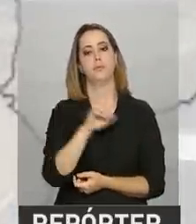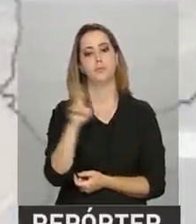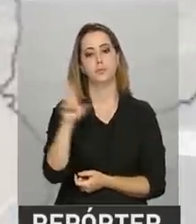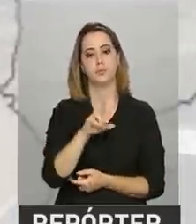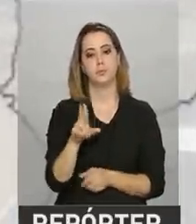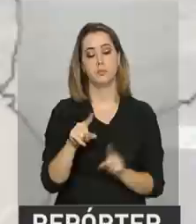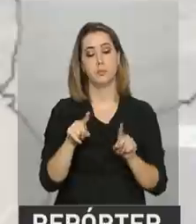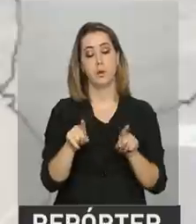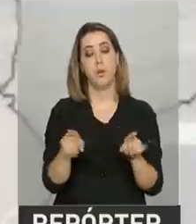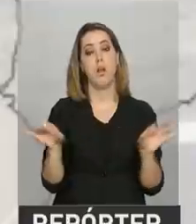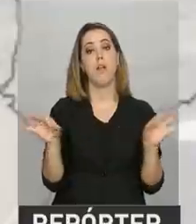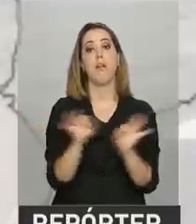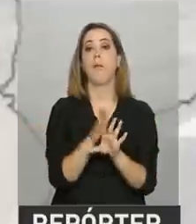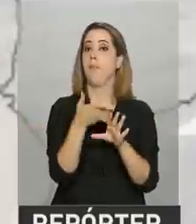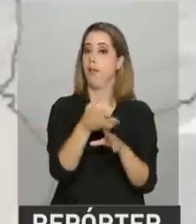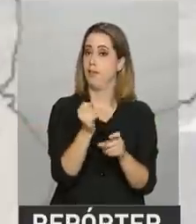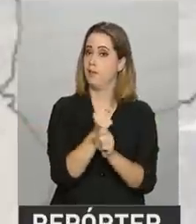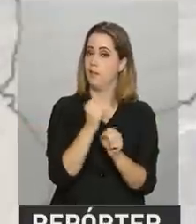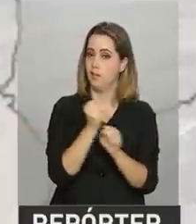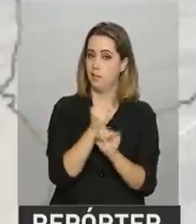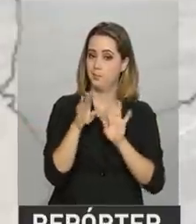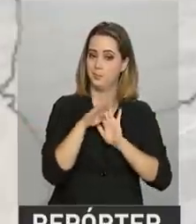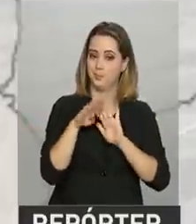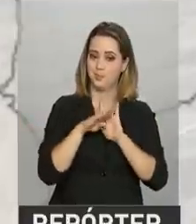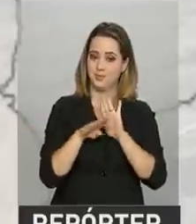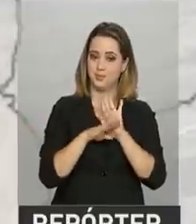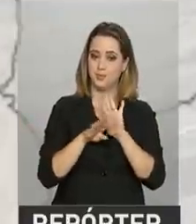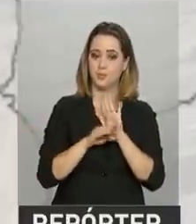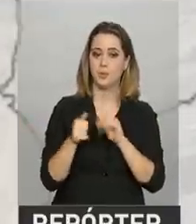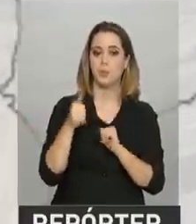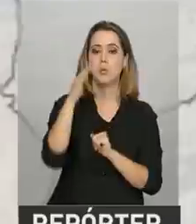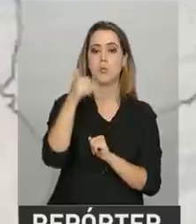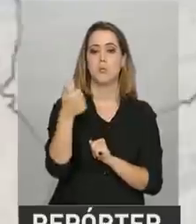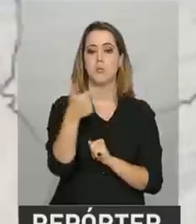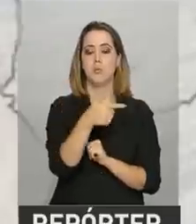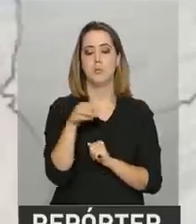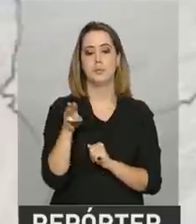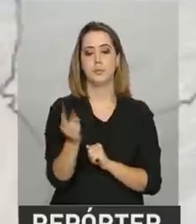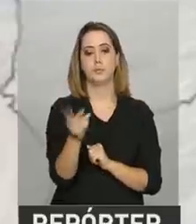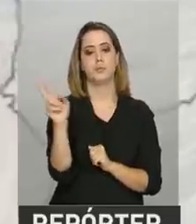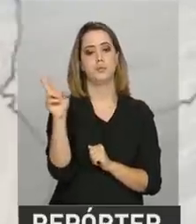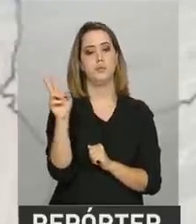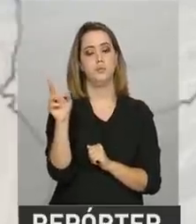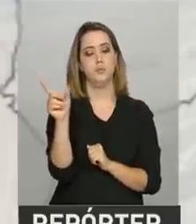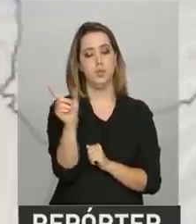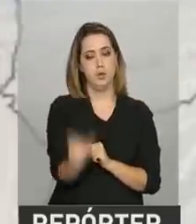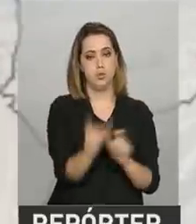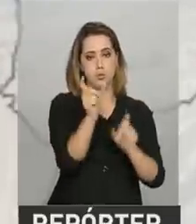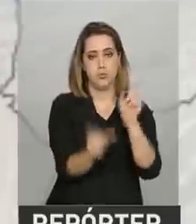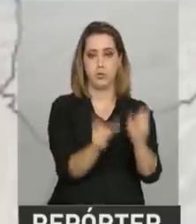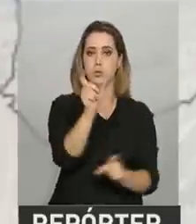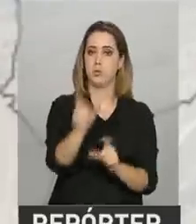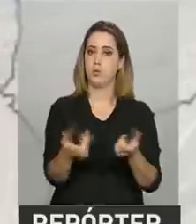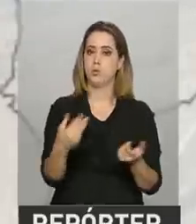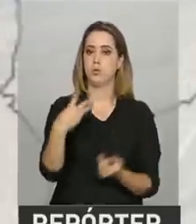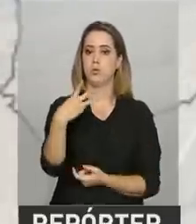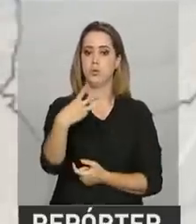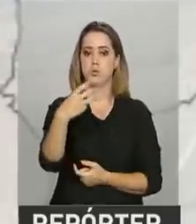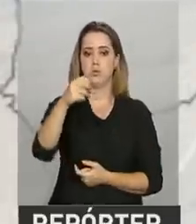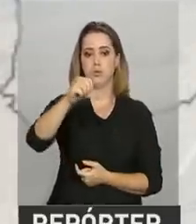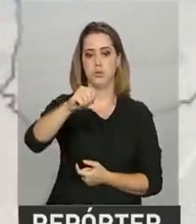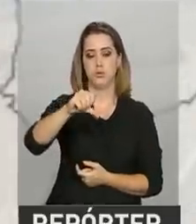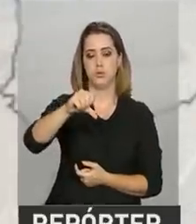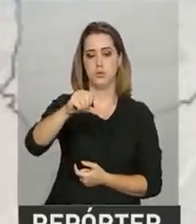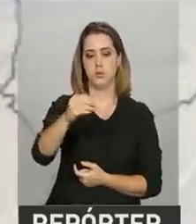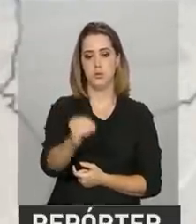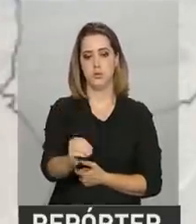reais. Quando estiver pronto, o projeto vai levar água para mais de 12 milhões de pessoas em 390 municípios de